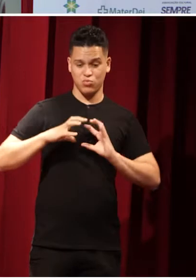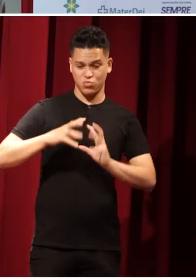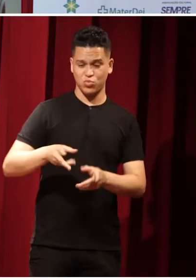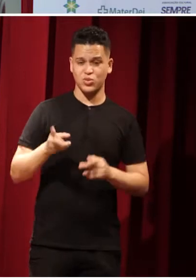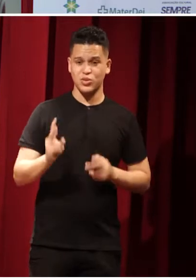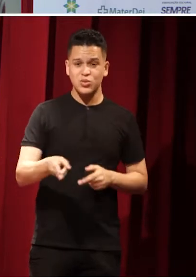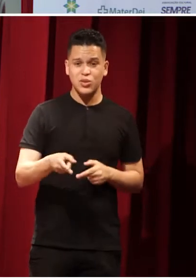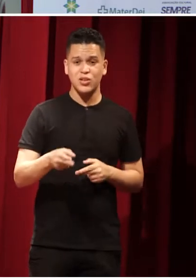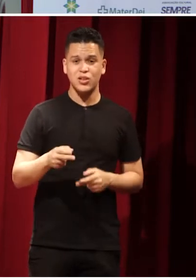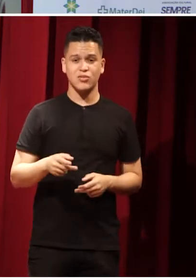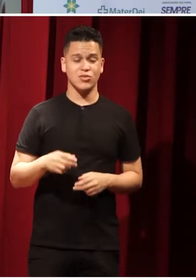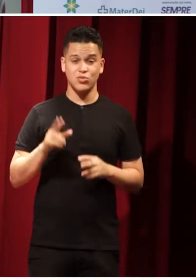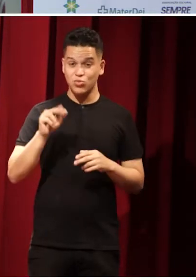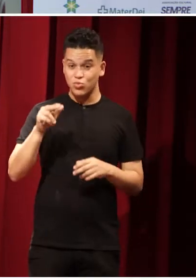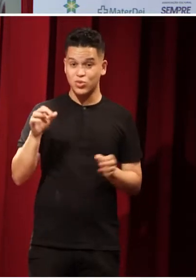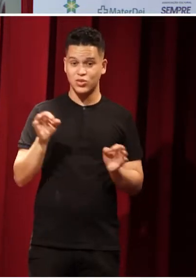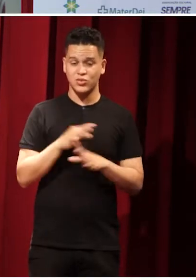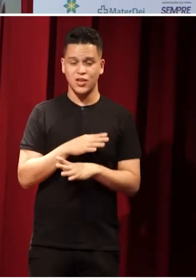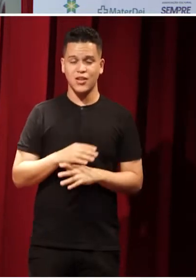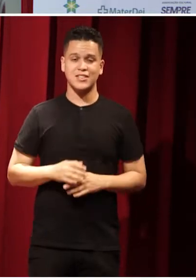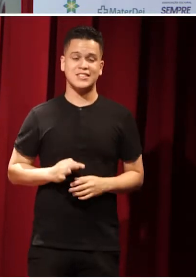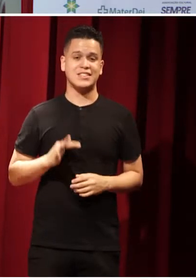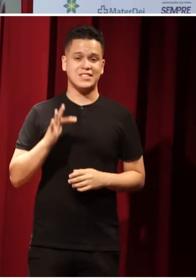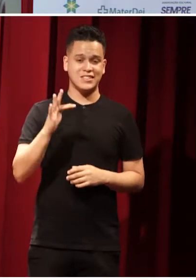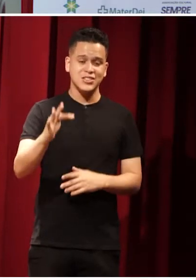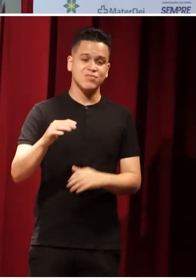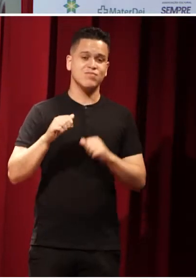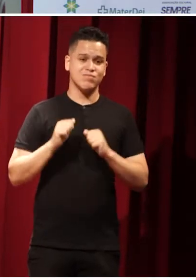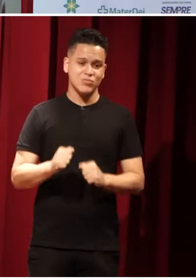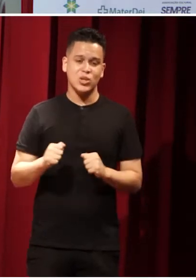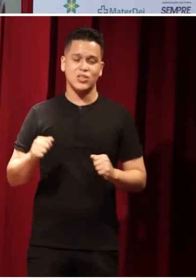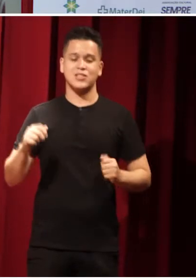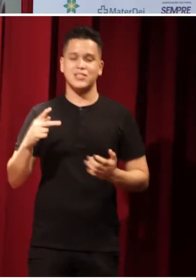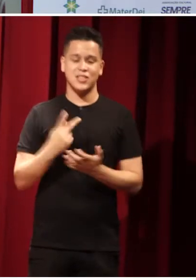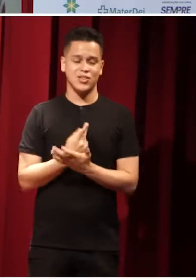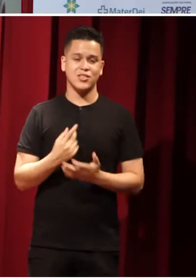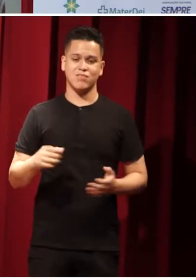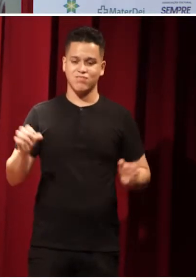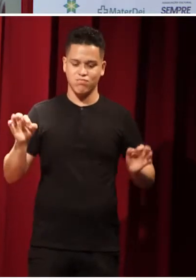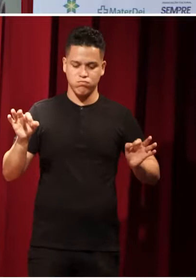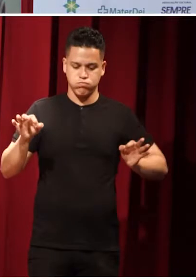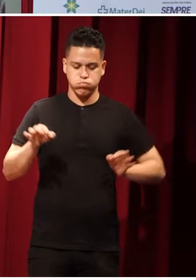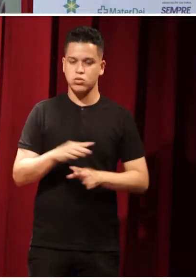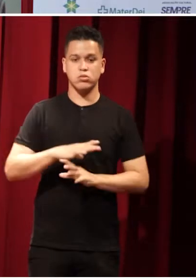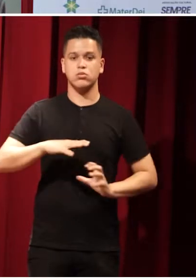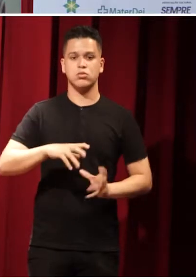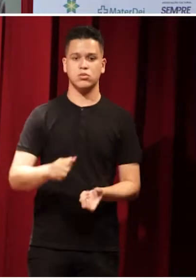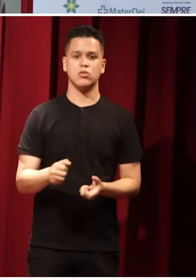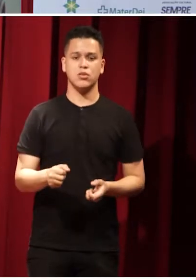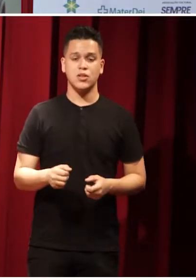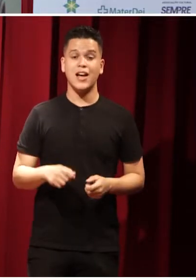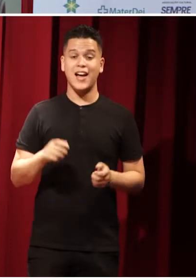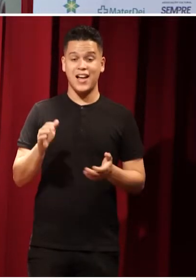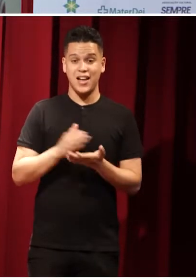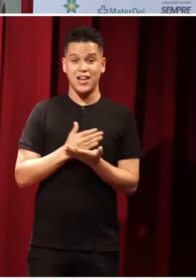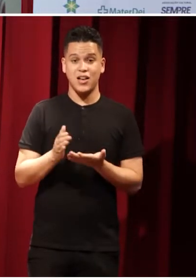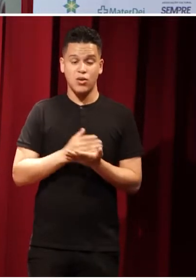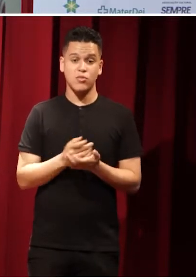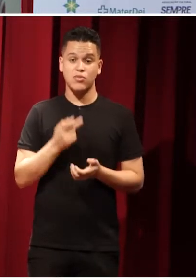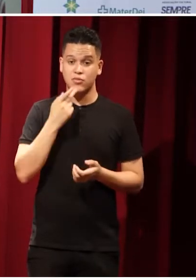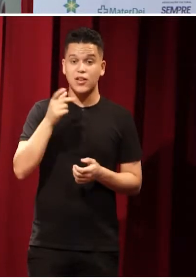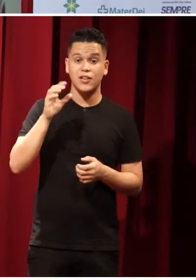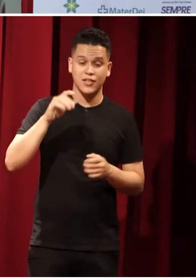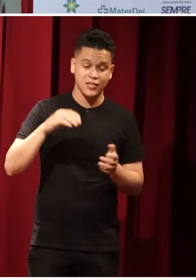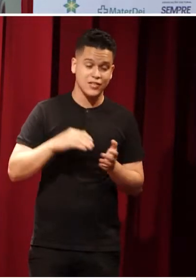rumando em direção à catástrofe. Em alguns casos até se prevê a data da catástrofe. O ex-ministro do